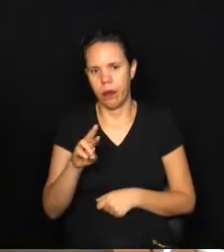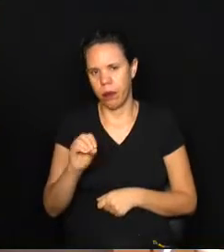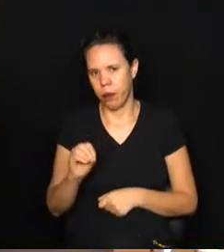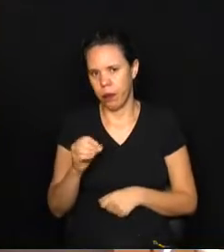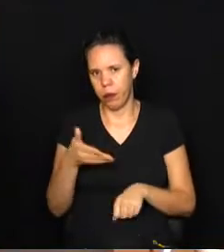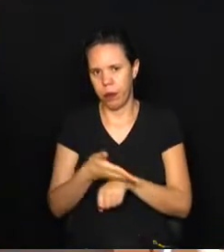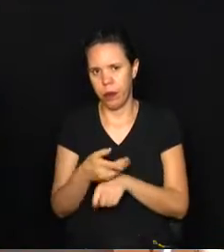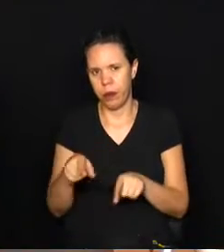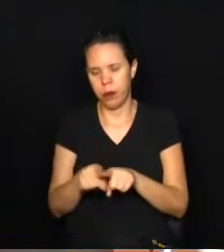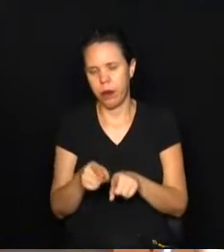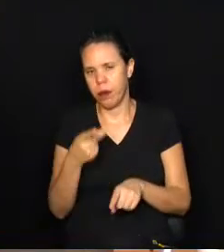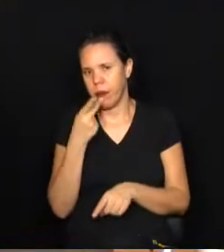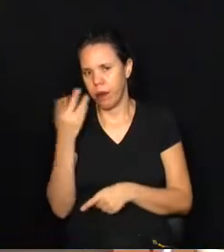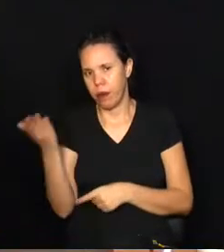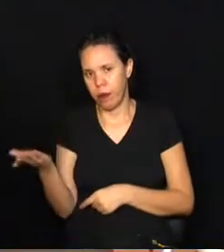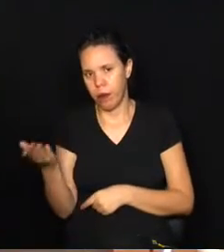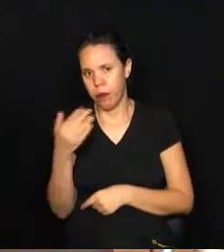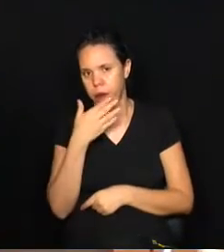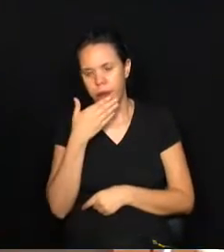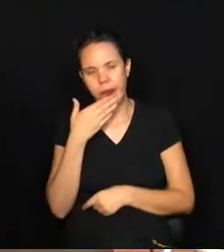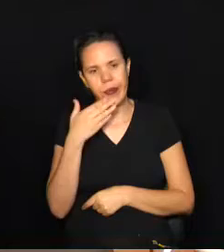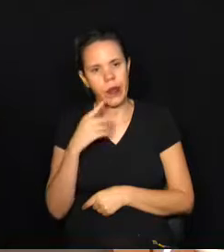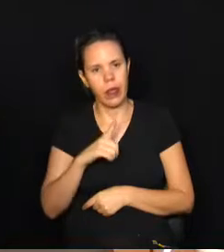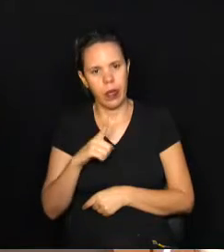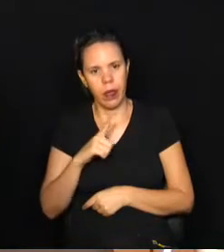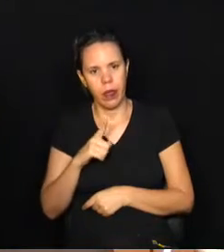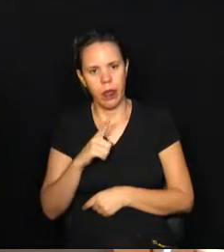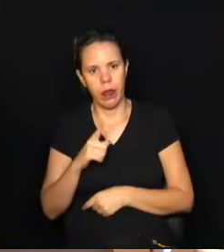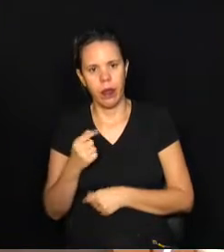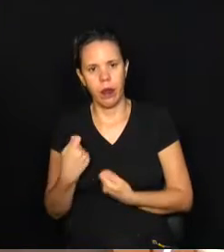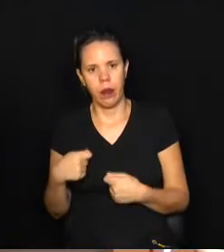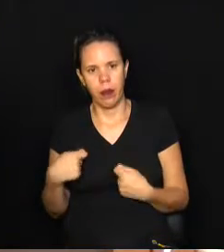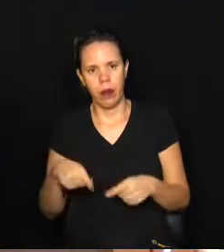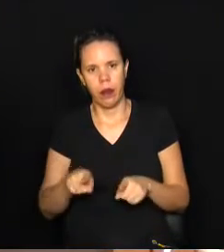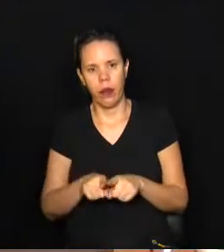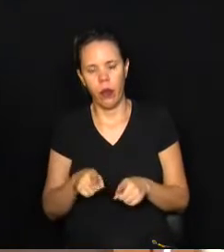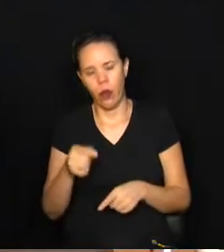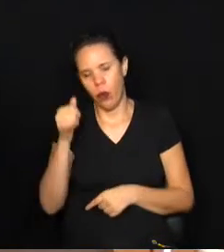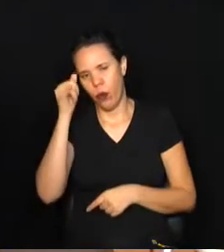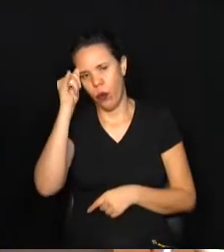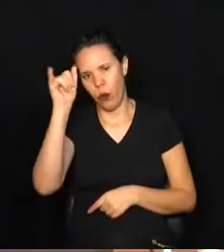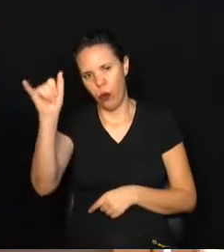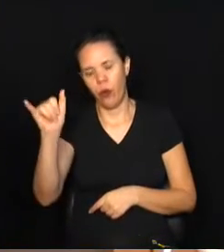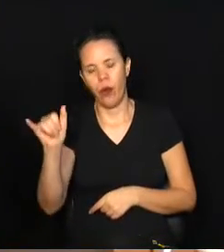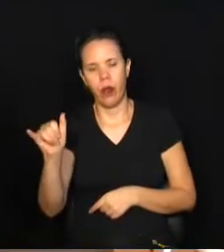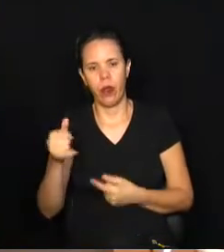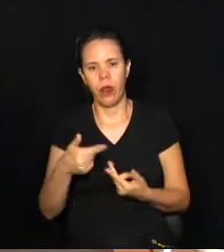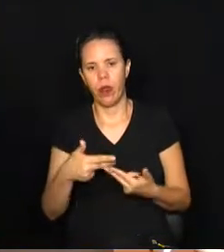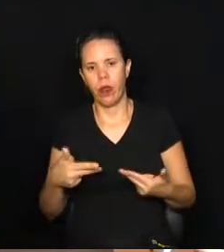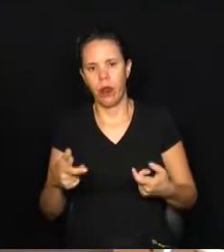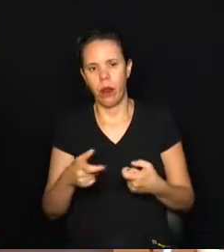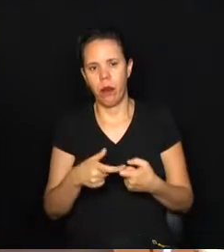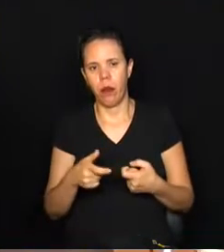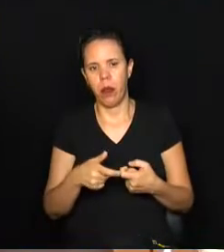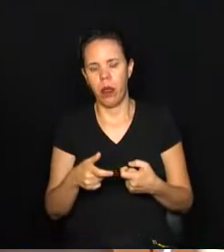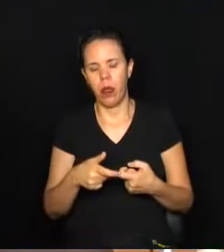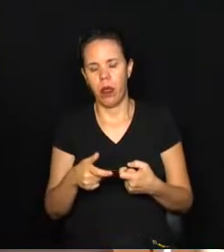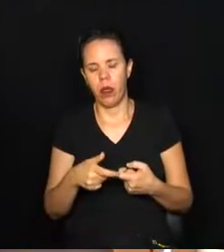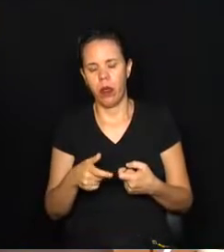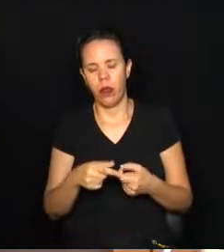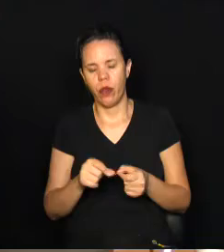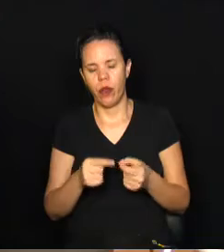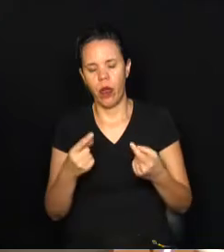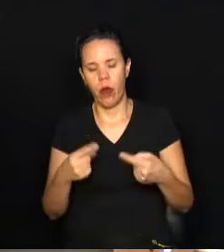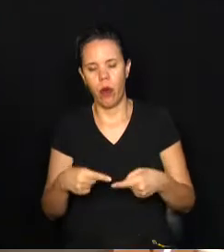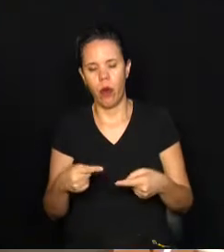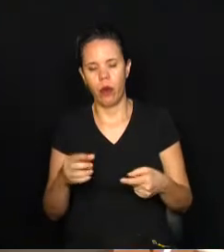participa aqui, dizendo que tem que como combater aos vários médicos que fazem processos